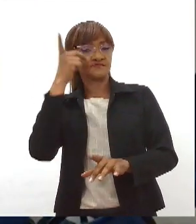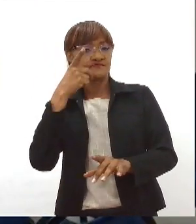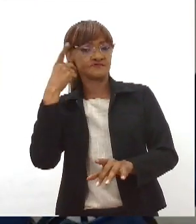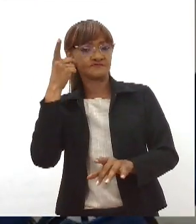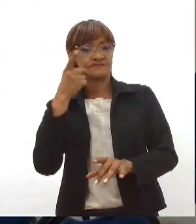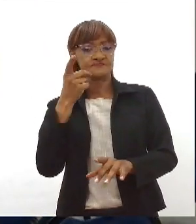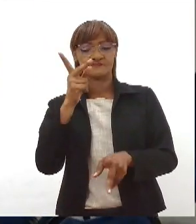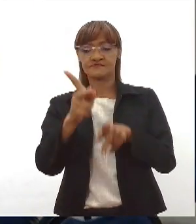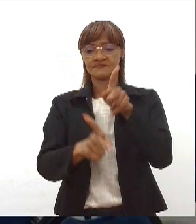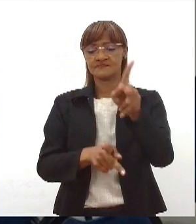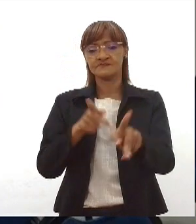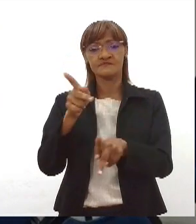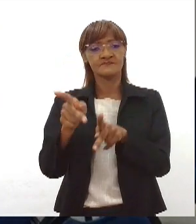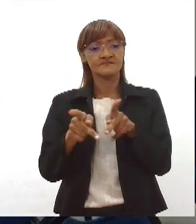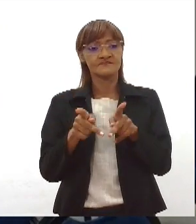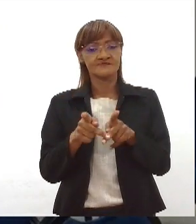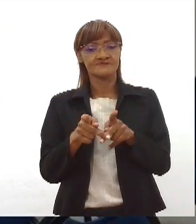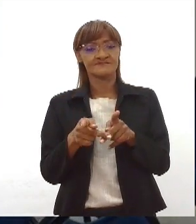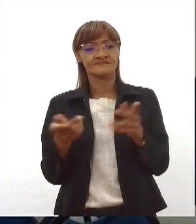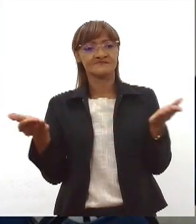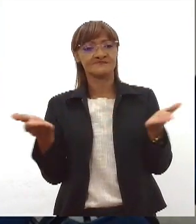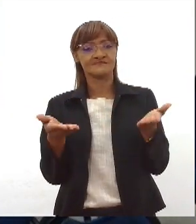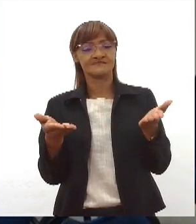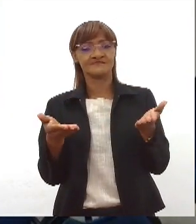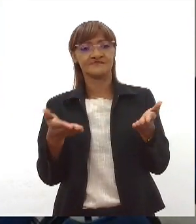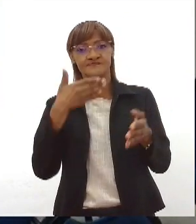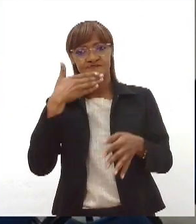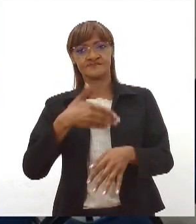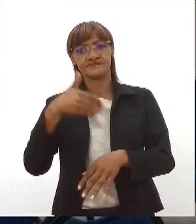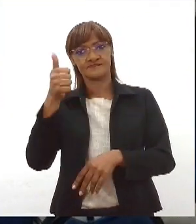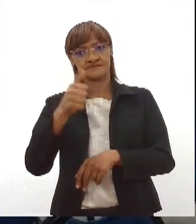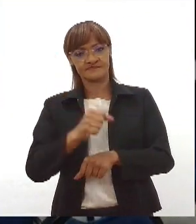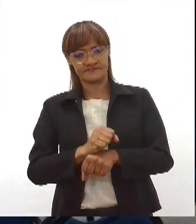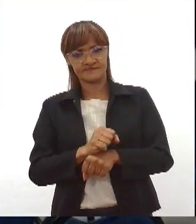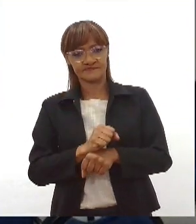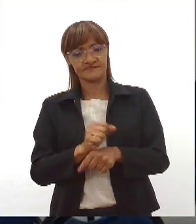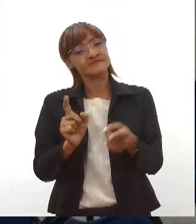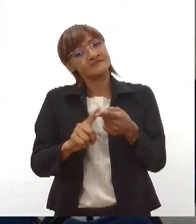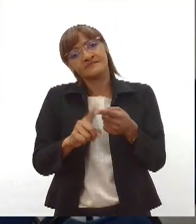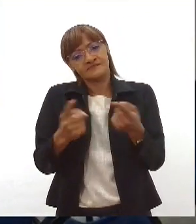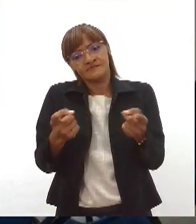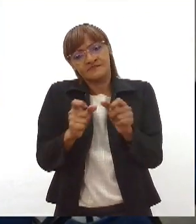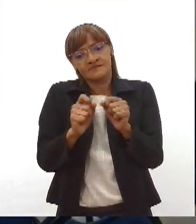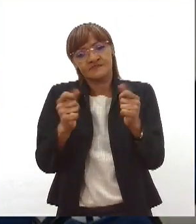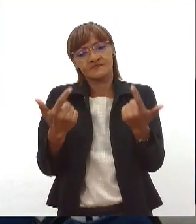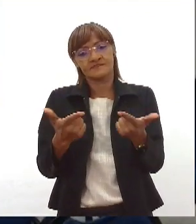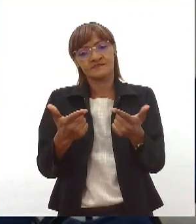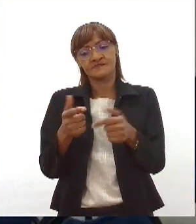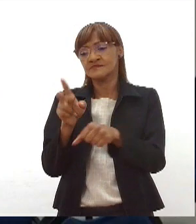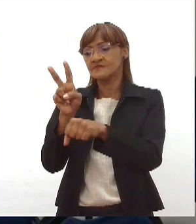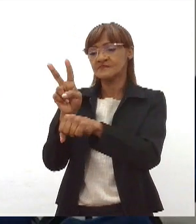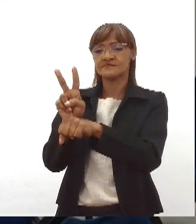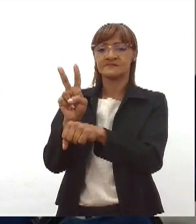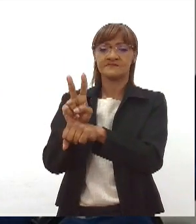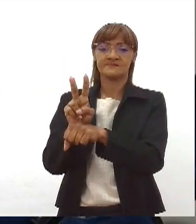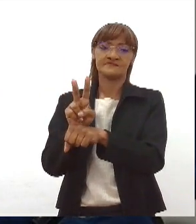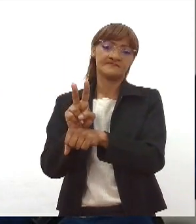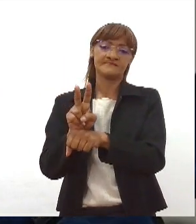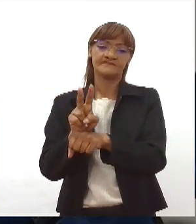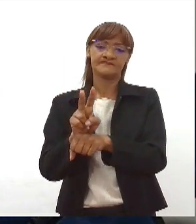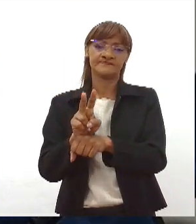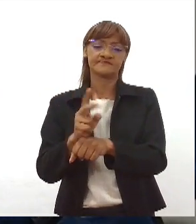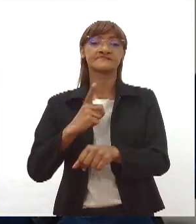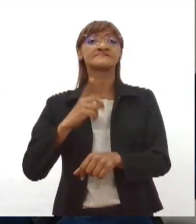tem ocorrido de uma forma mais adequada E além disso evidentemente o cuidado jurídico cuidado